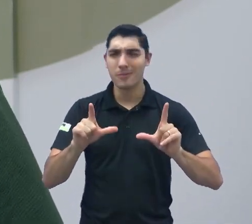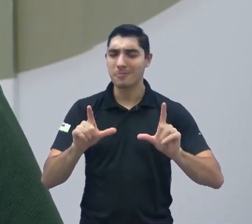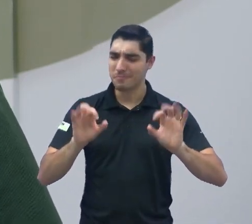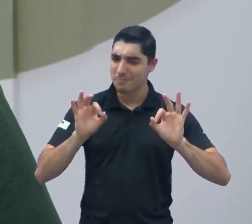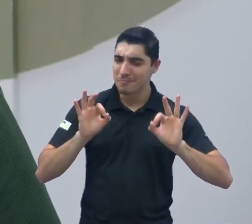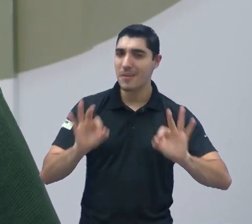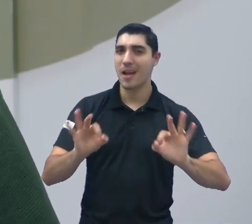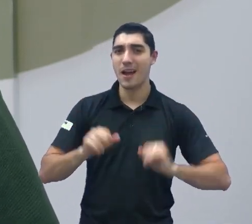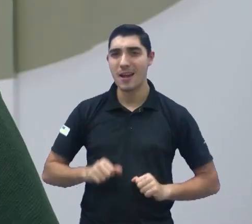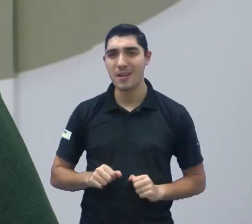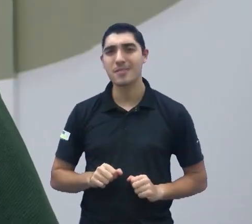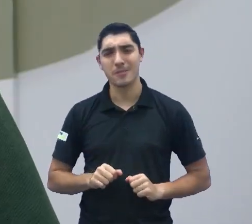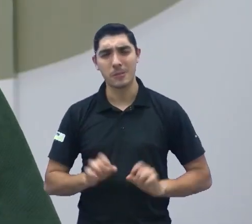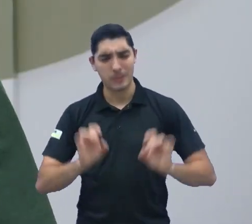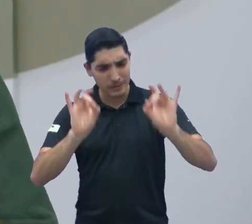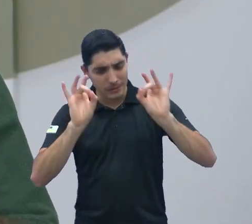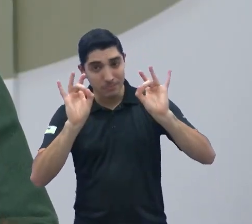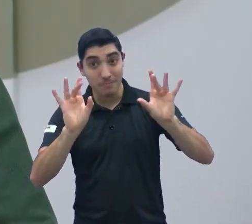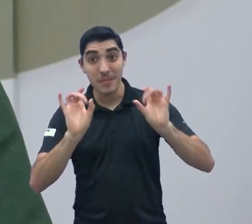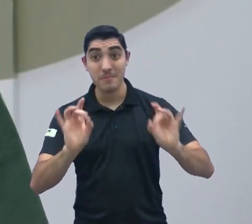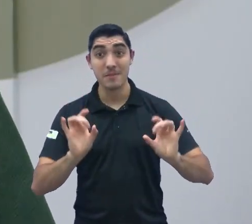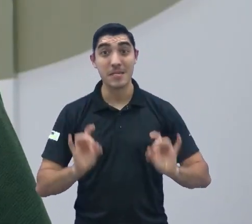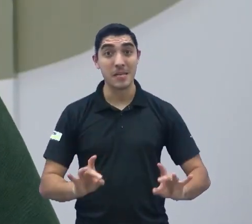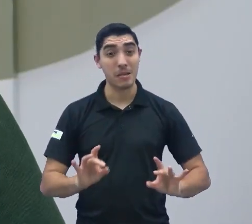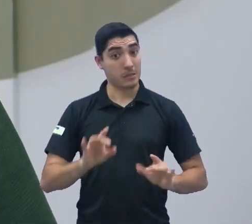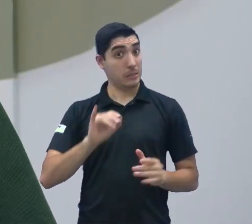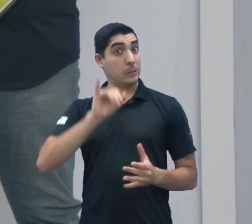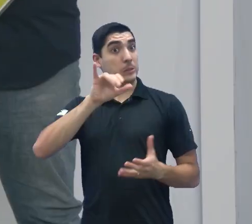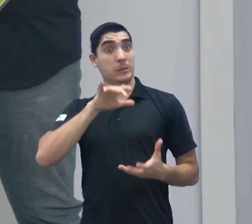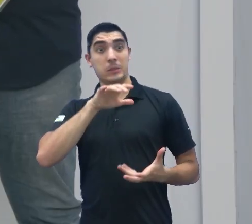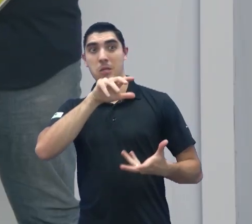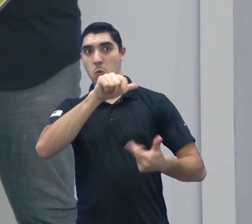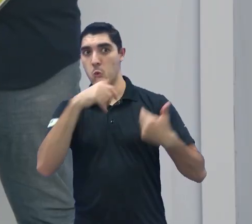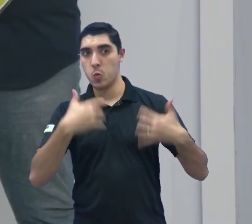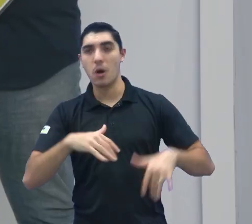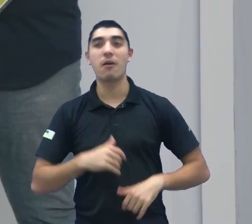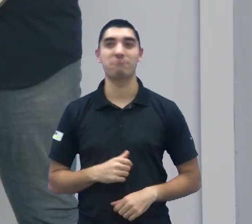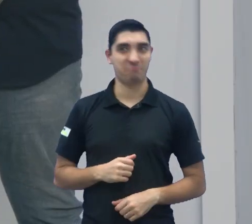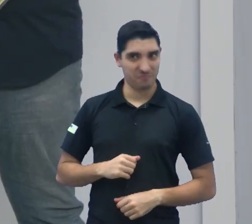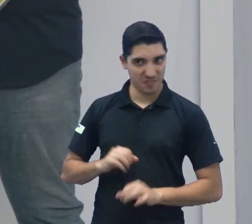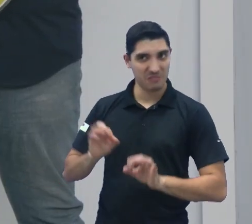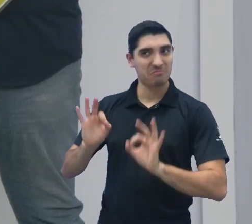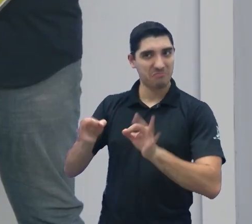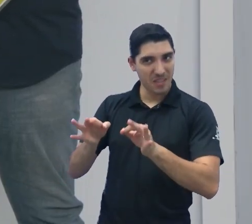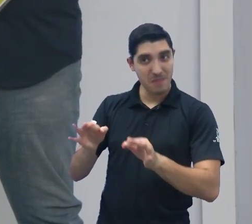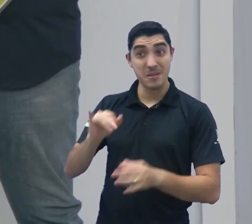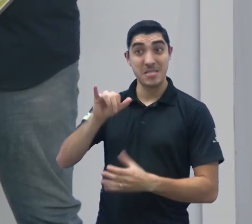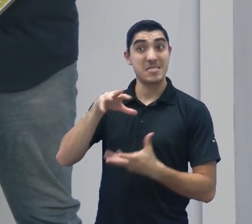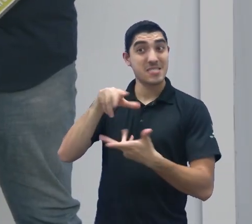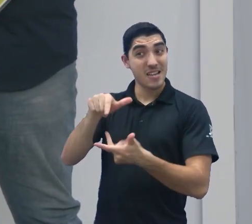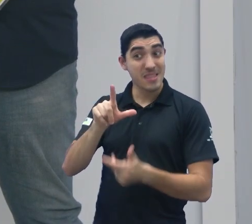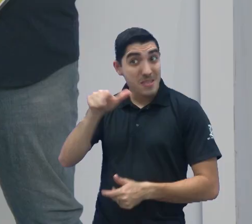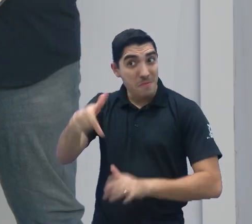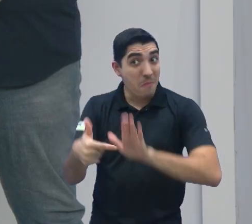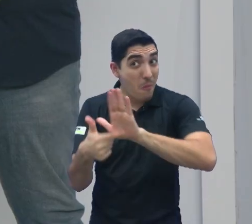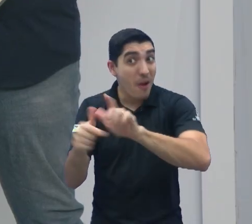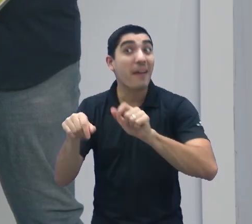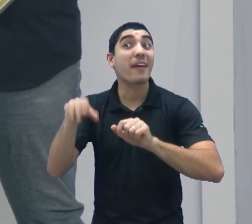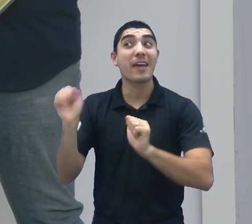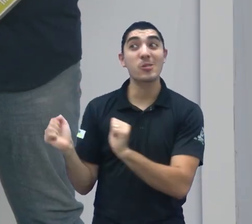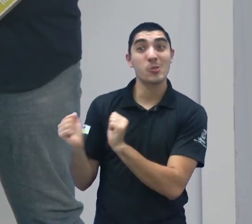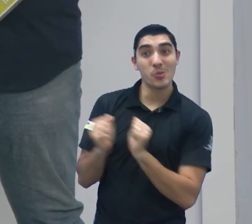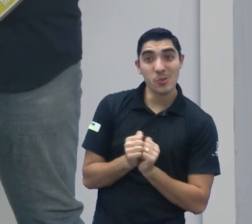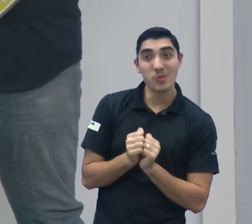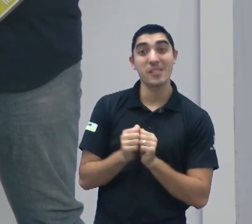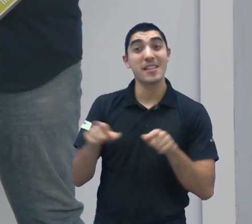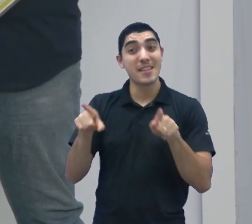está especial e internacional, viu, Vieira? Ah, sem dúvida alguma. Um programa muito bacana. Hoje você vai saber já quem está aqui com a gente também. Porque quem